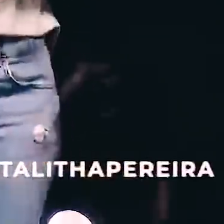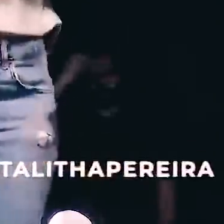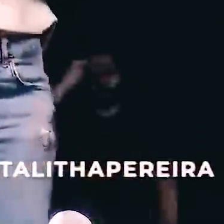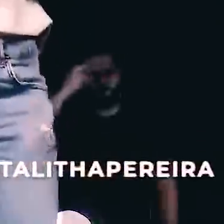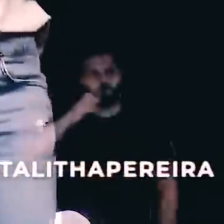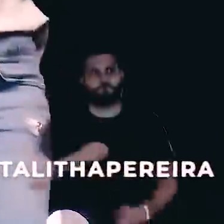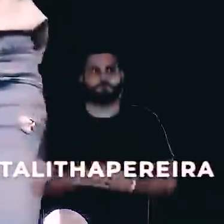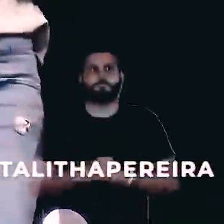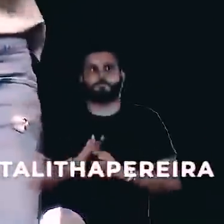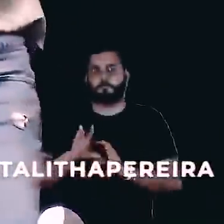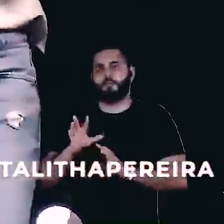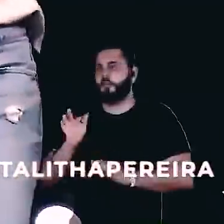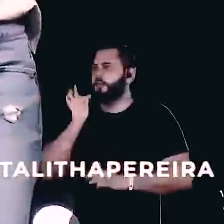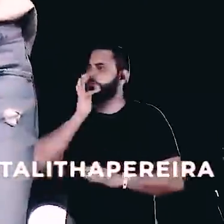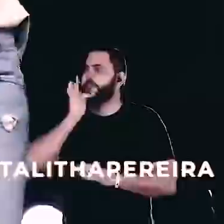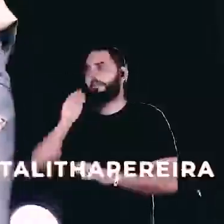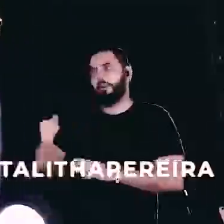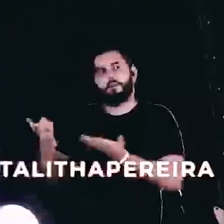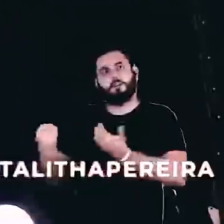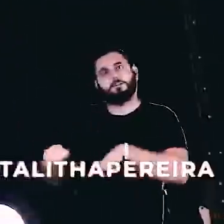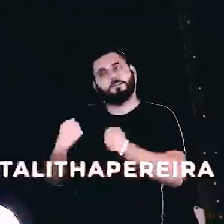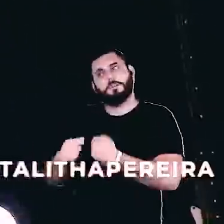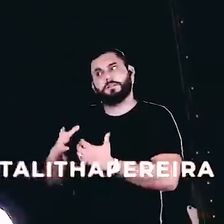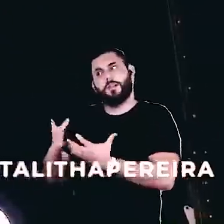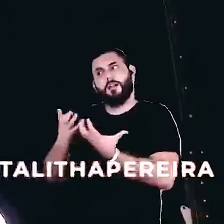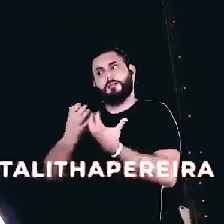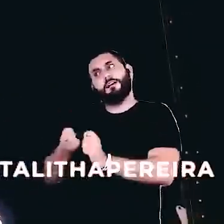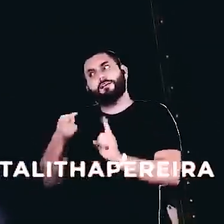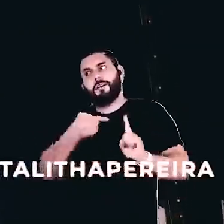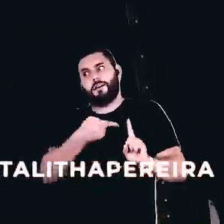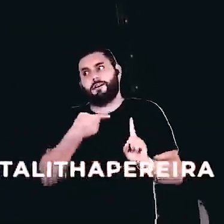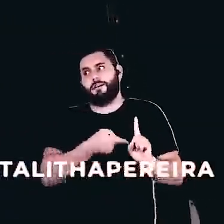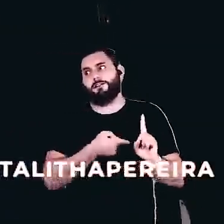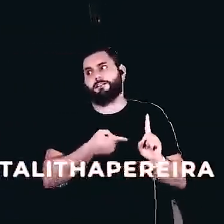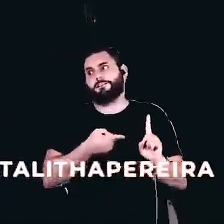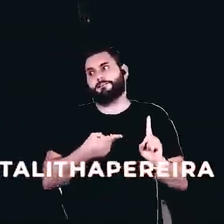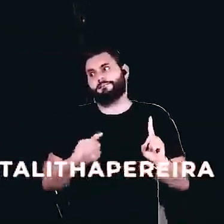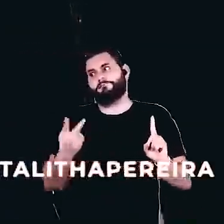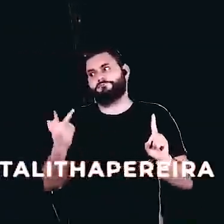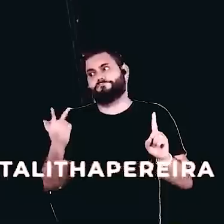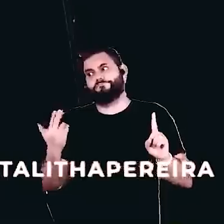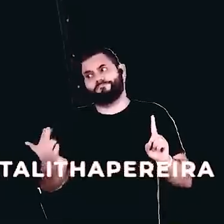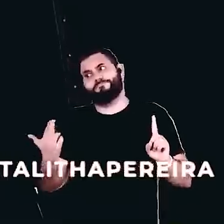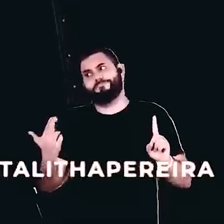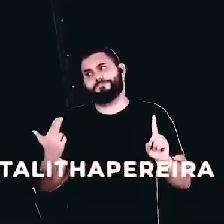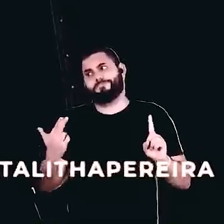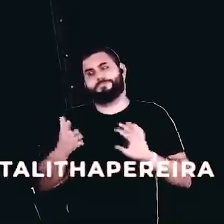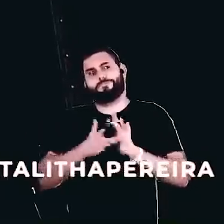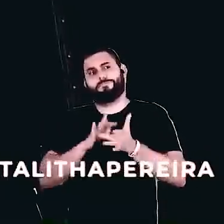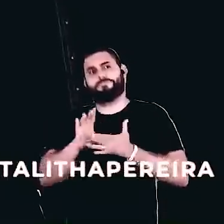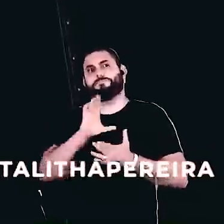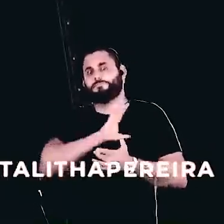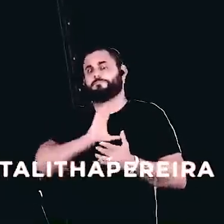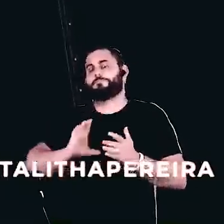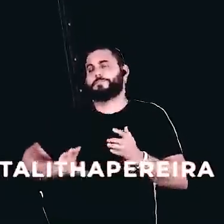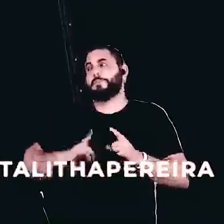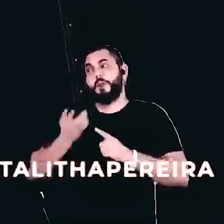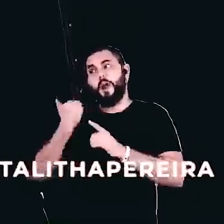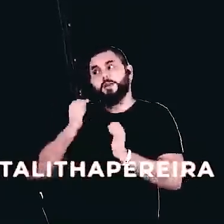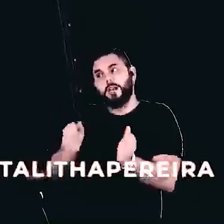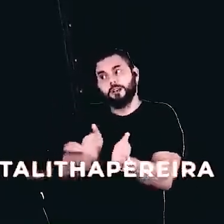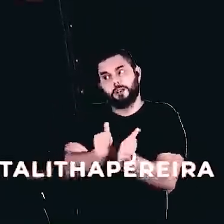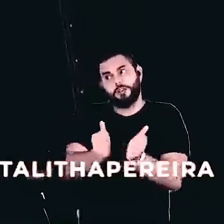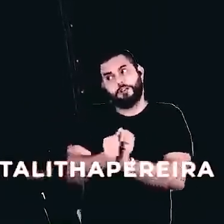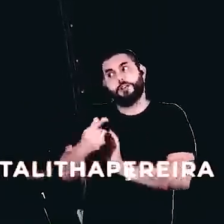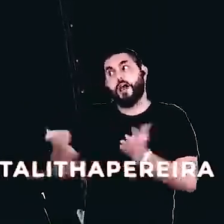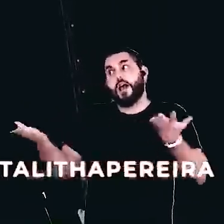assim, ó, Filemão, agora você precisa receber Onésimo como seu irmão em Cristo Jesus, porque antes ele era só teu escravo.